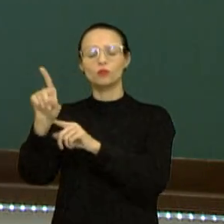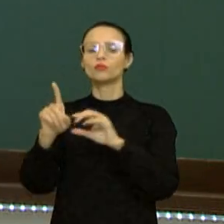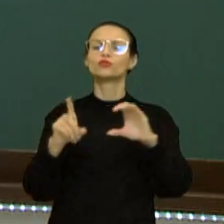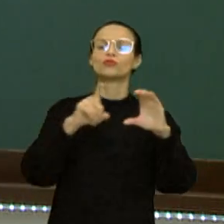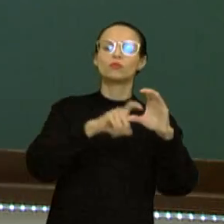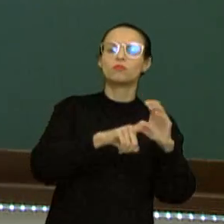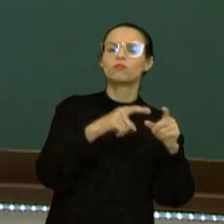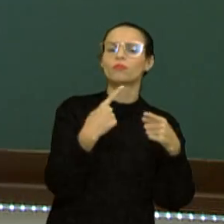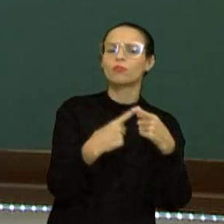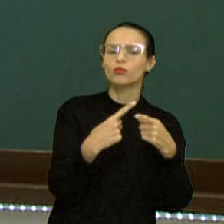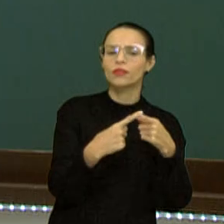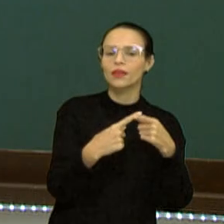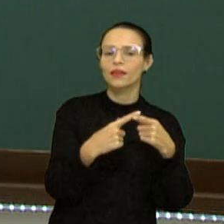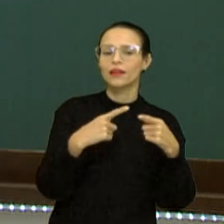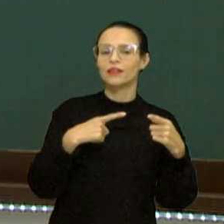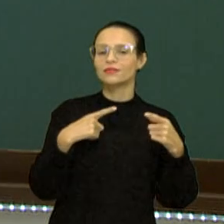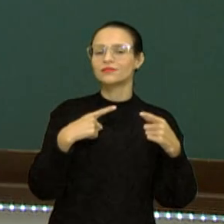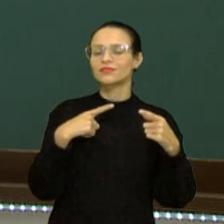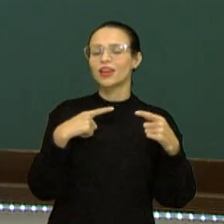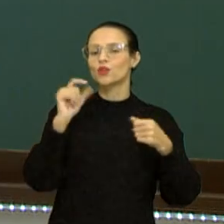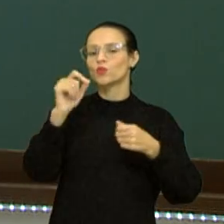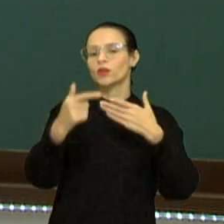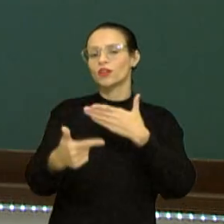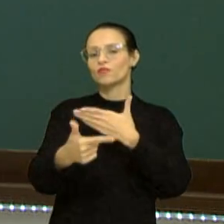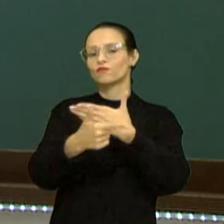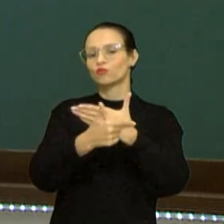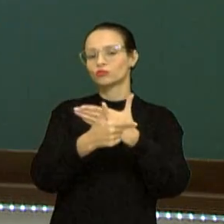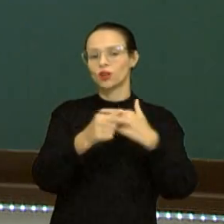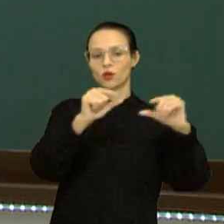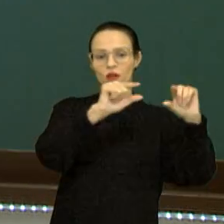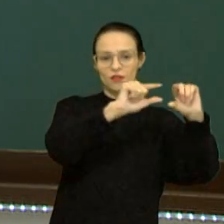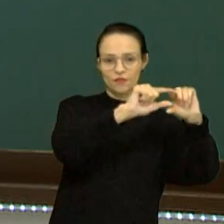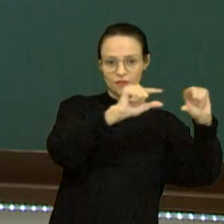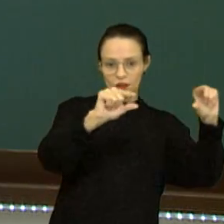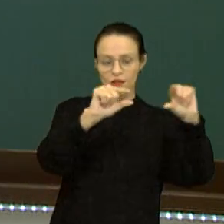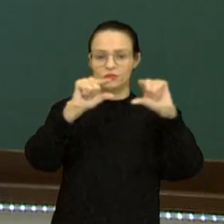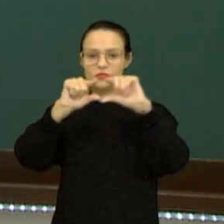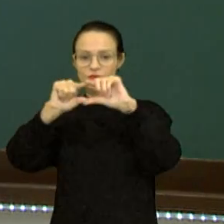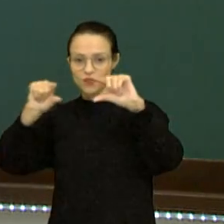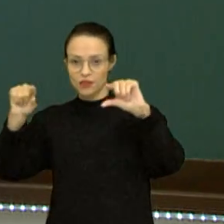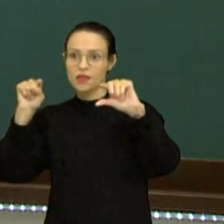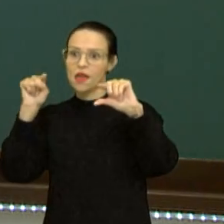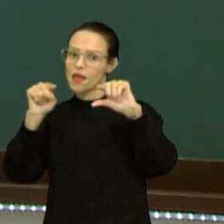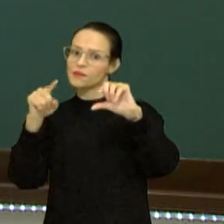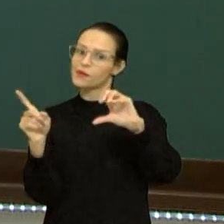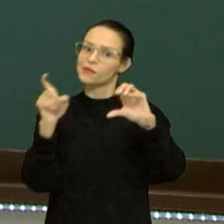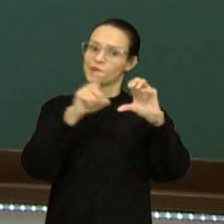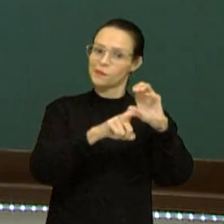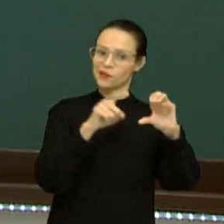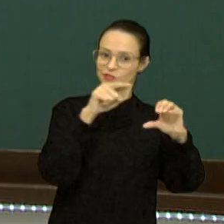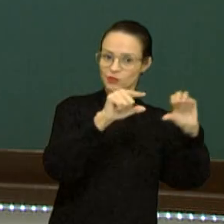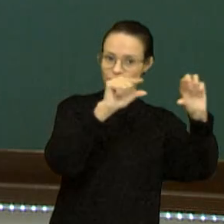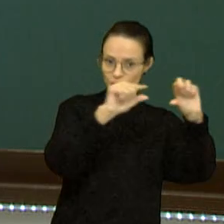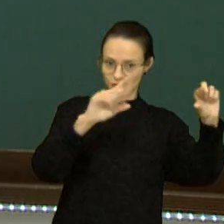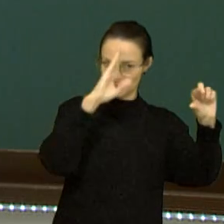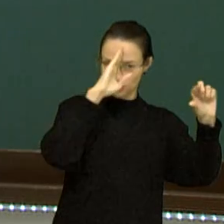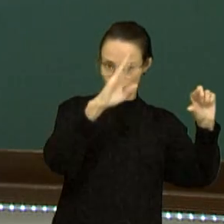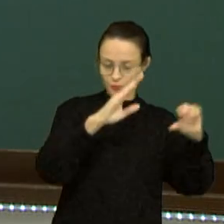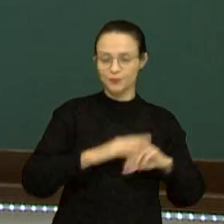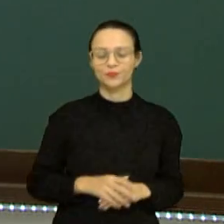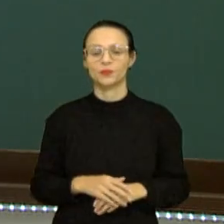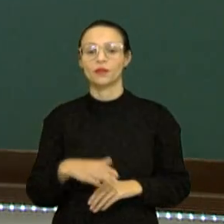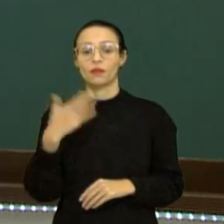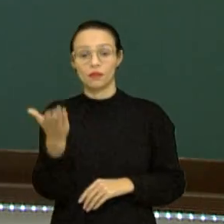quê? Porque ela estabelece uma função de dependência em relação a outra oração, que é a oração principal.